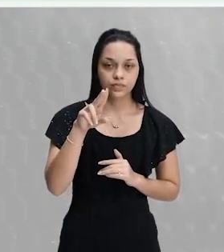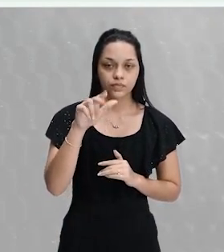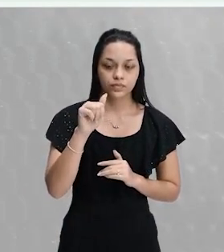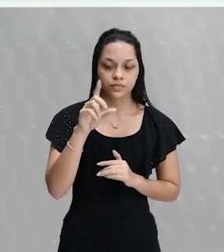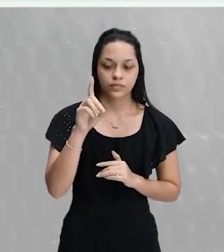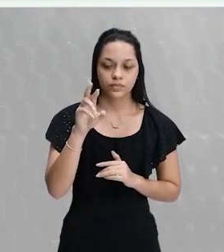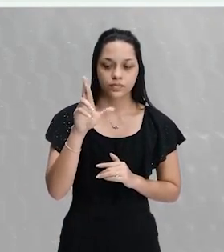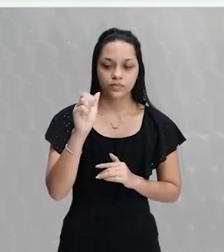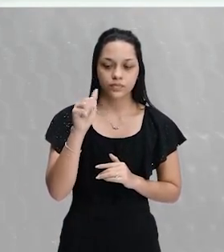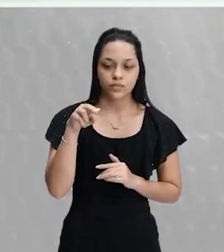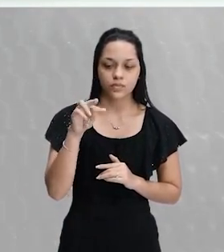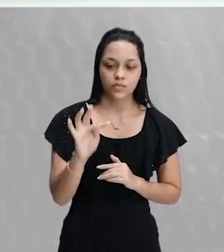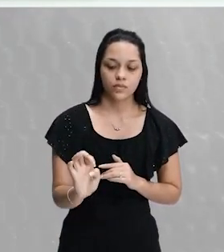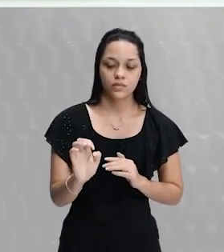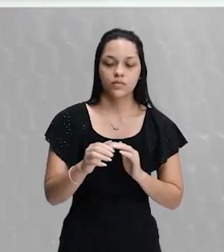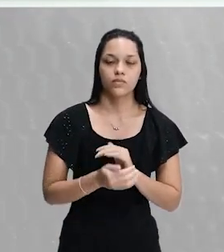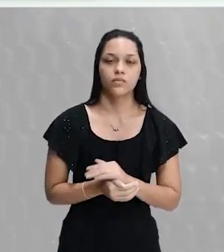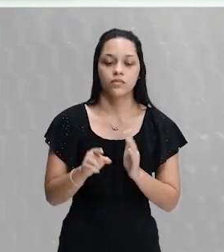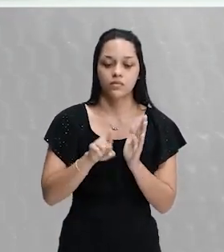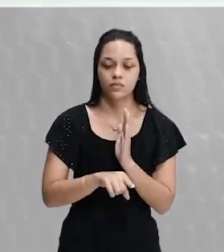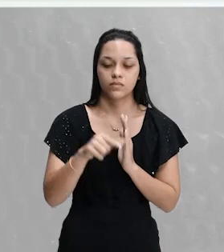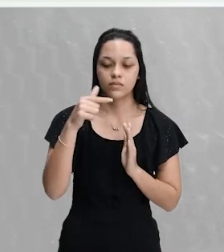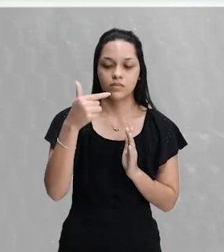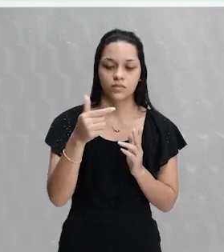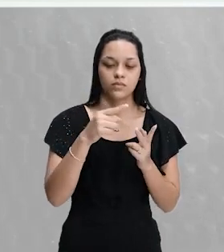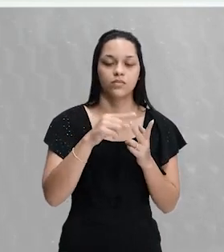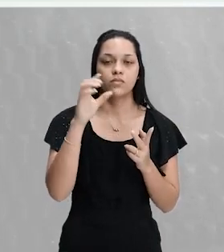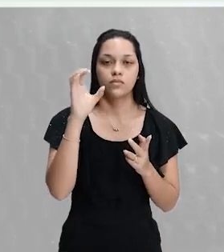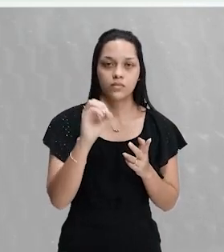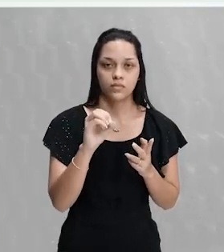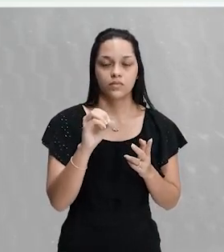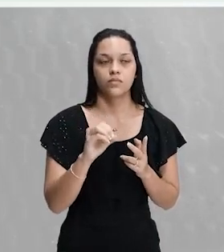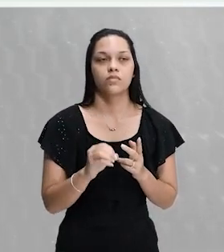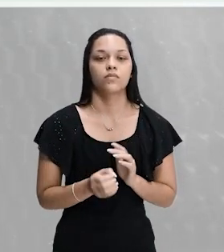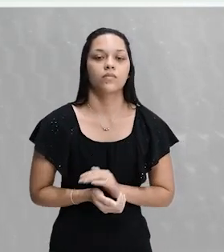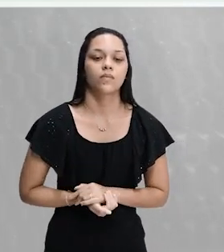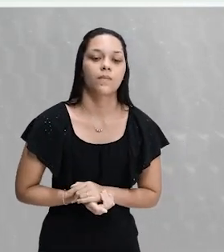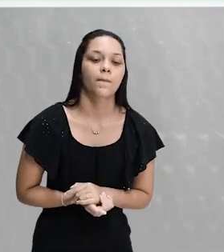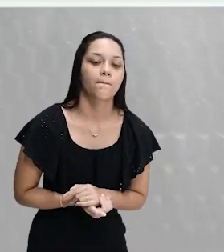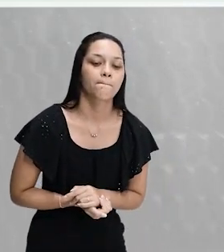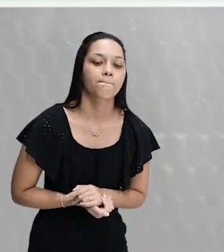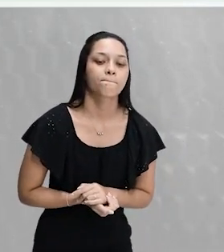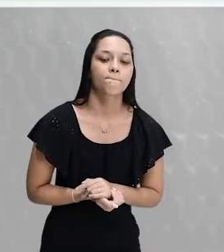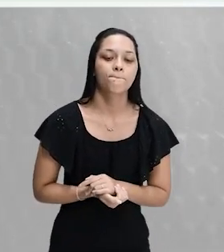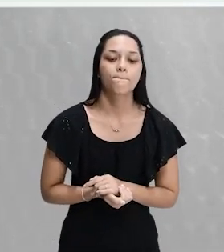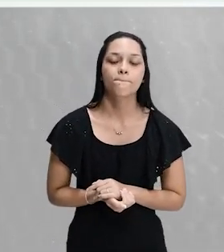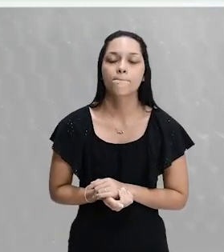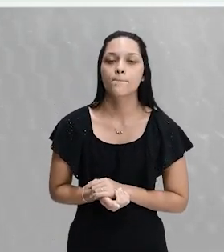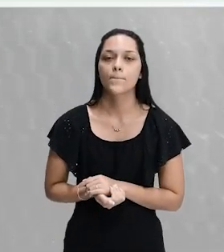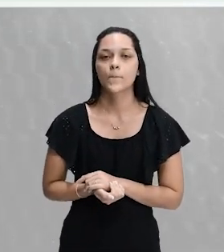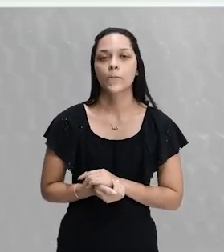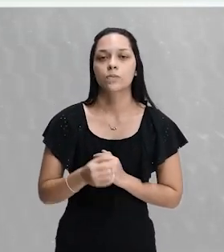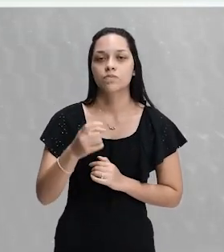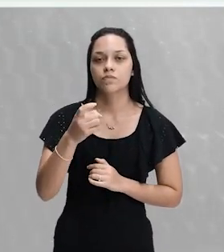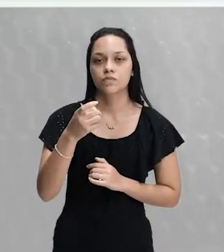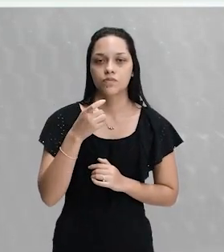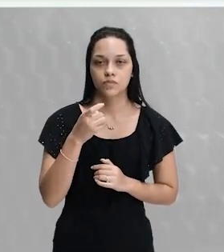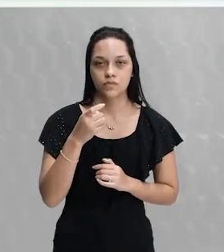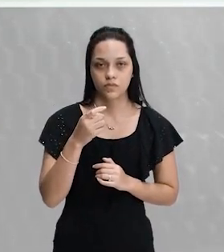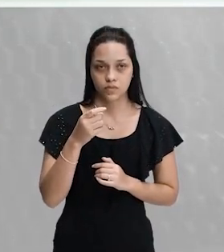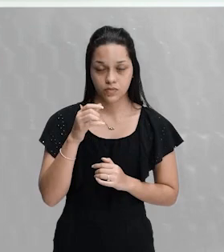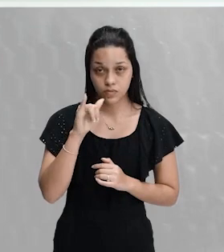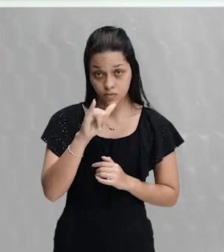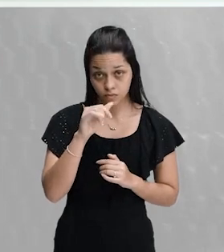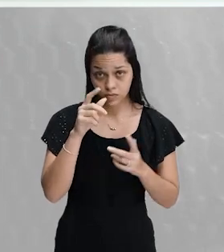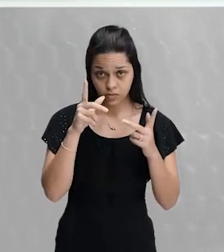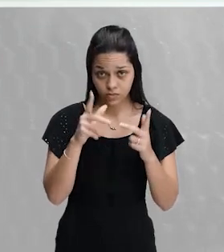não é isso? O menos 2 e 0, x é menos 2 e o y é 0. Se o x é o y é 0,